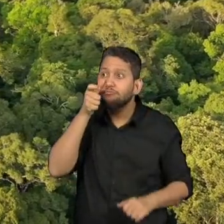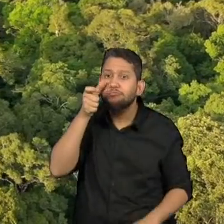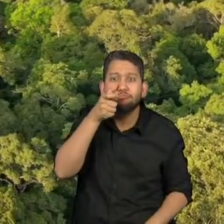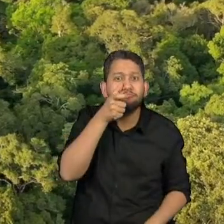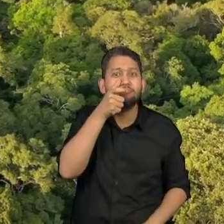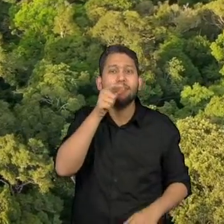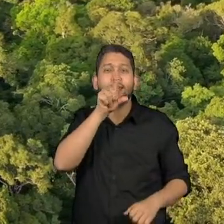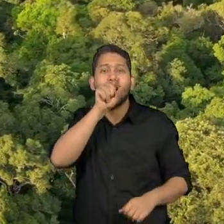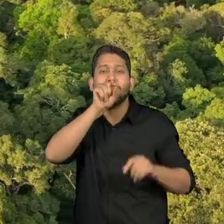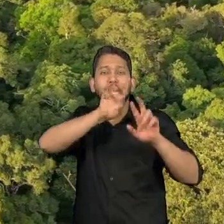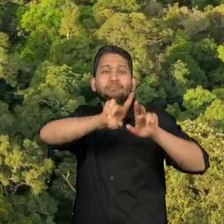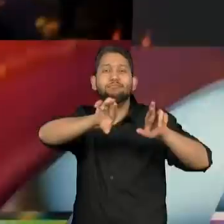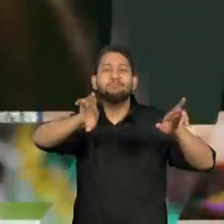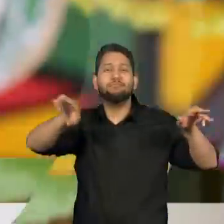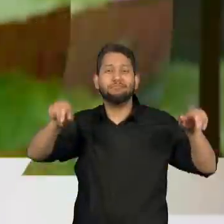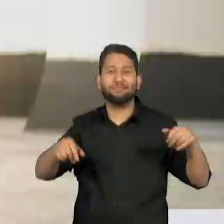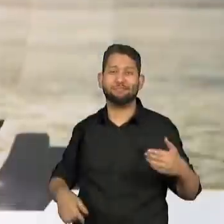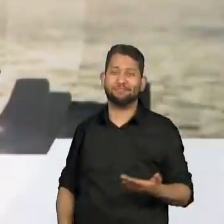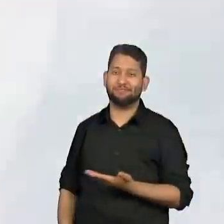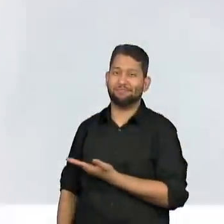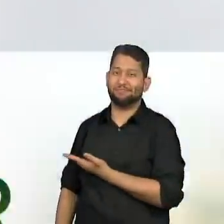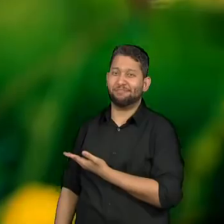observação de aves.